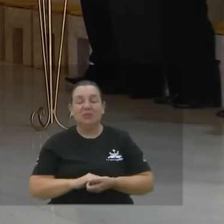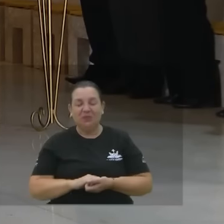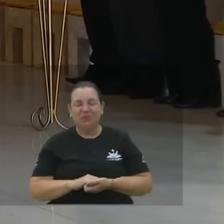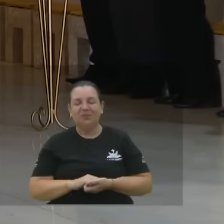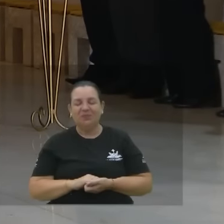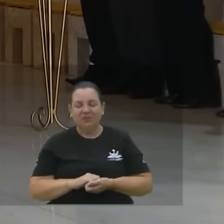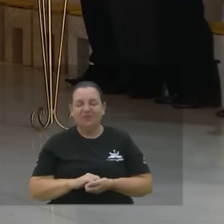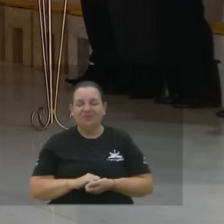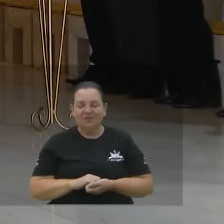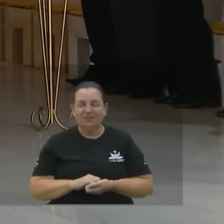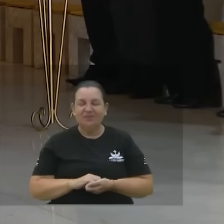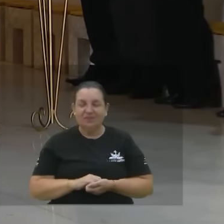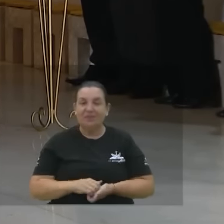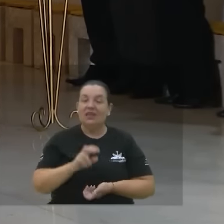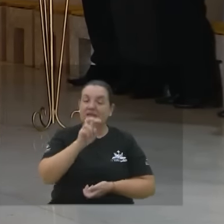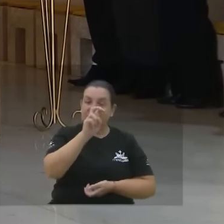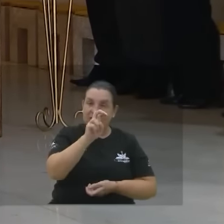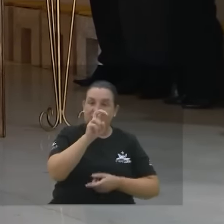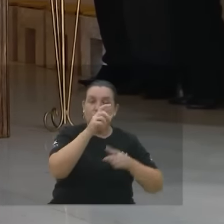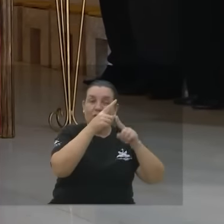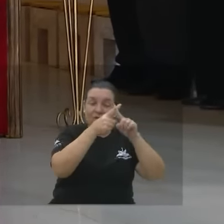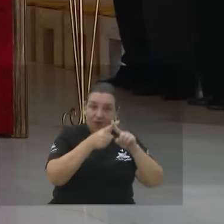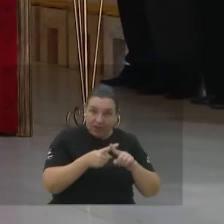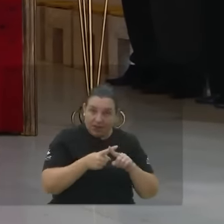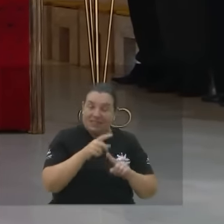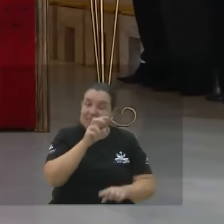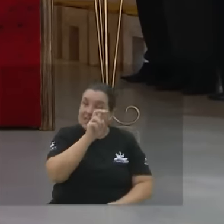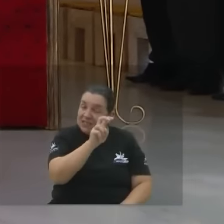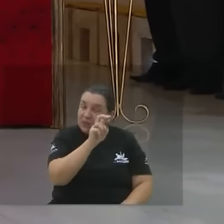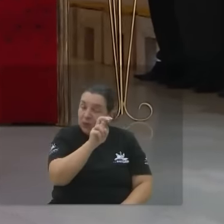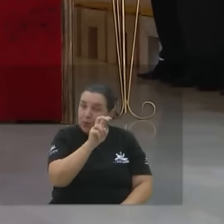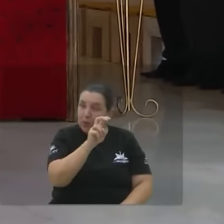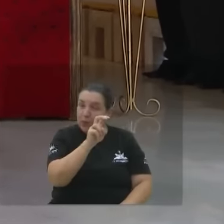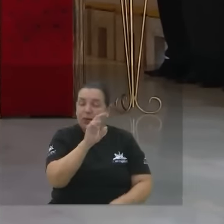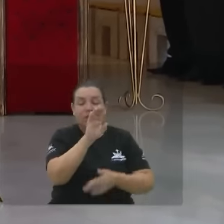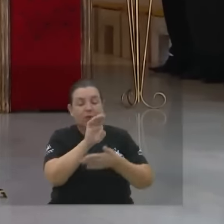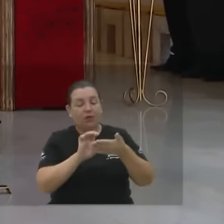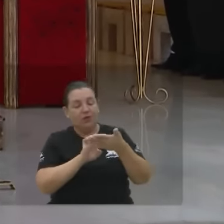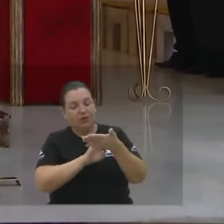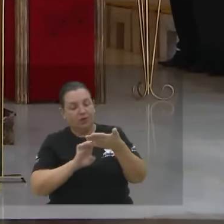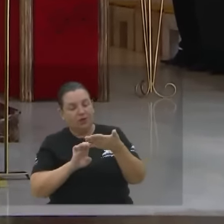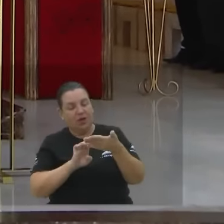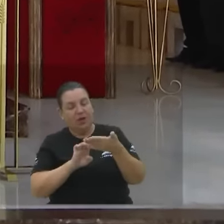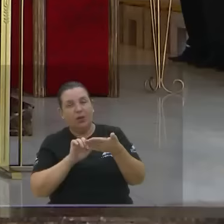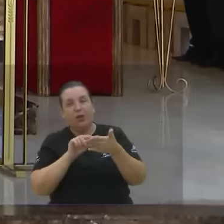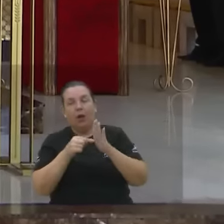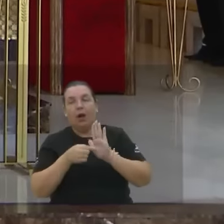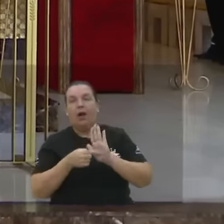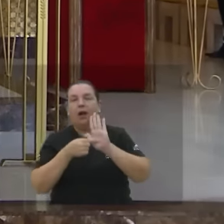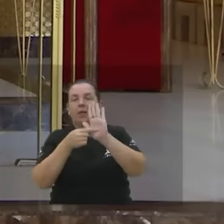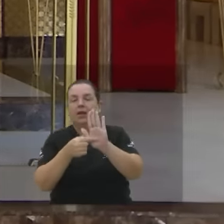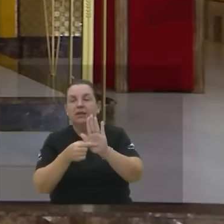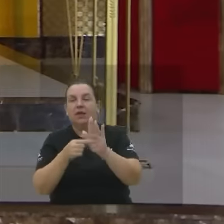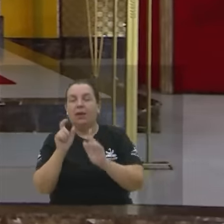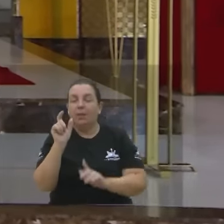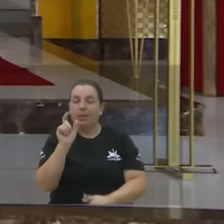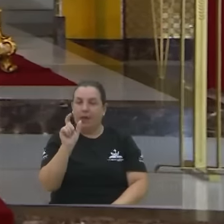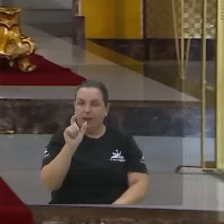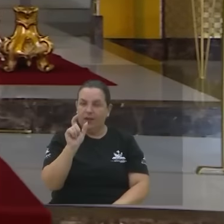E cinco vezes... Cinco, no Evangelho, aparece a